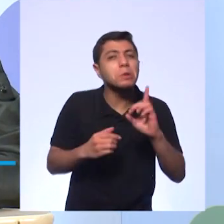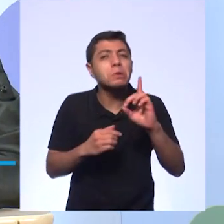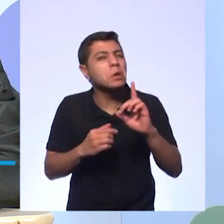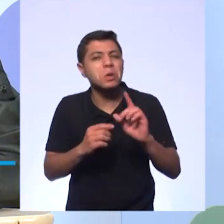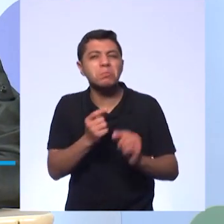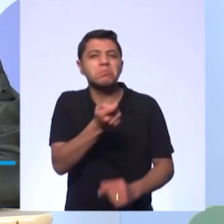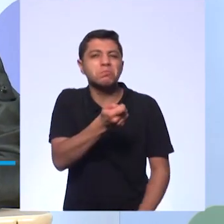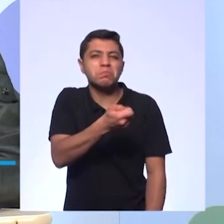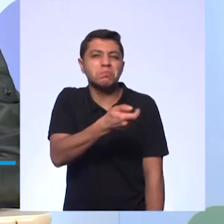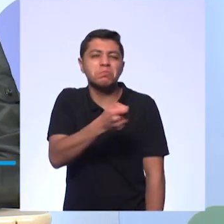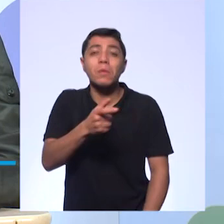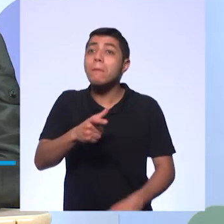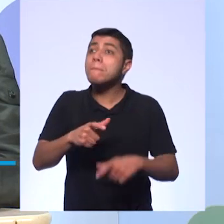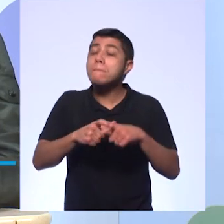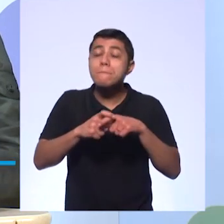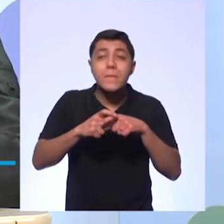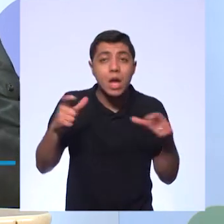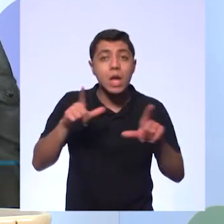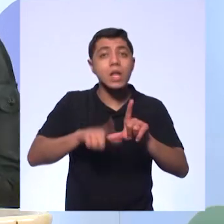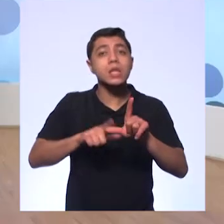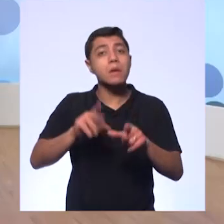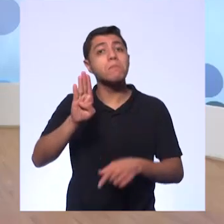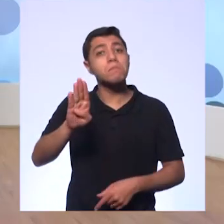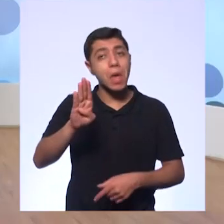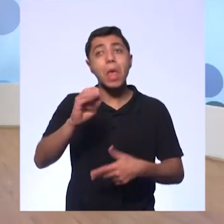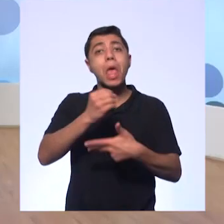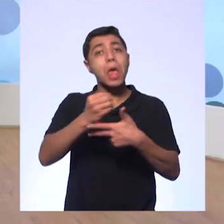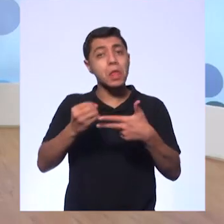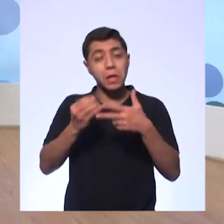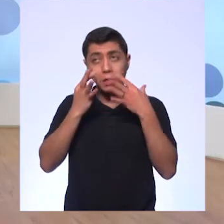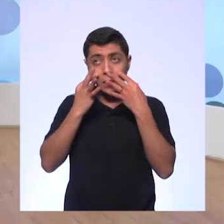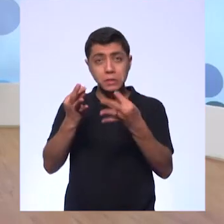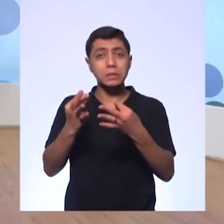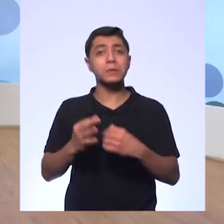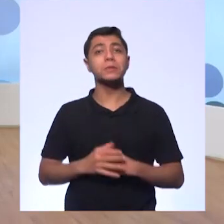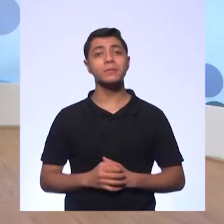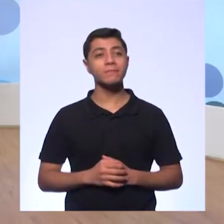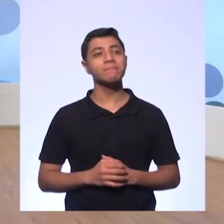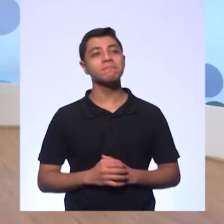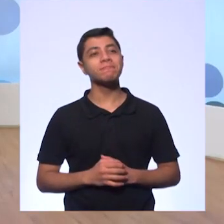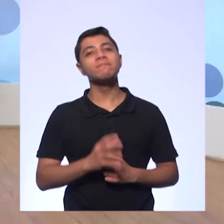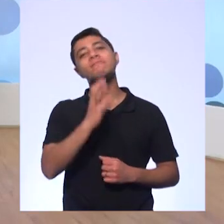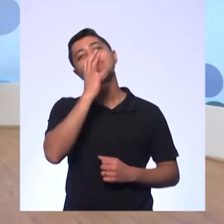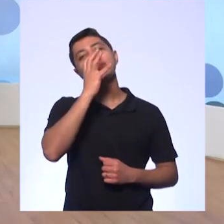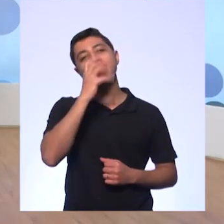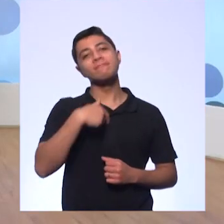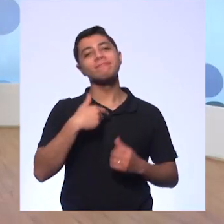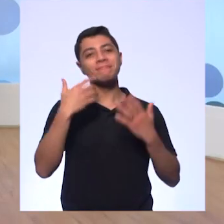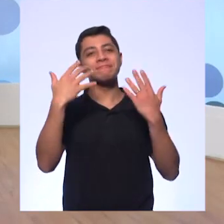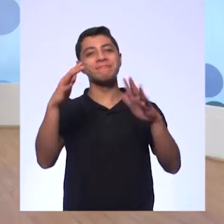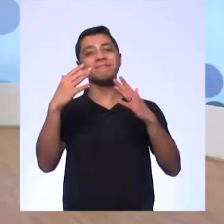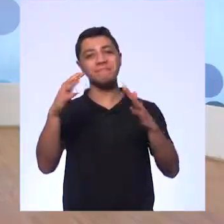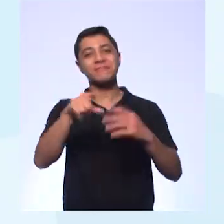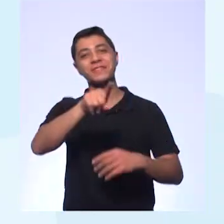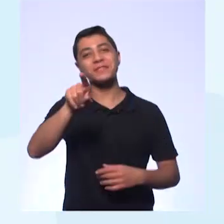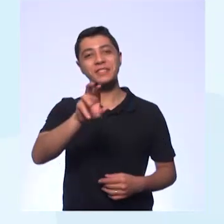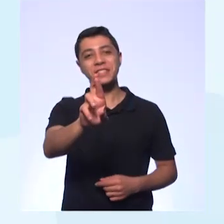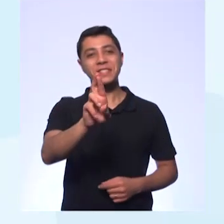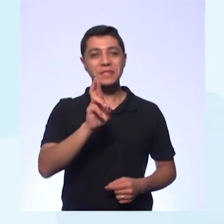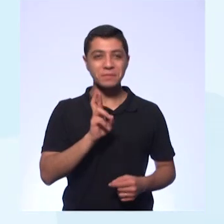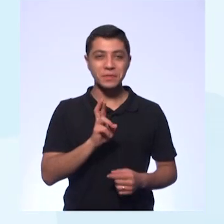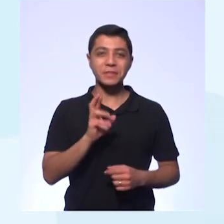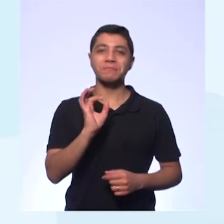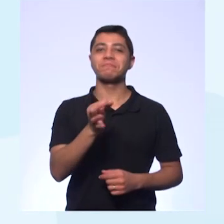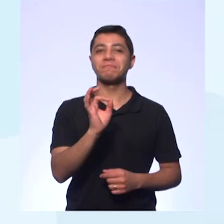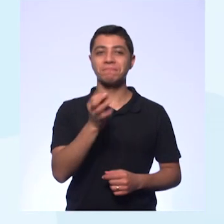e todos foram na letra B. Fico muito contente que vocês tenham respondido, porque vai aparecer a correção na tela para